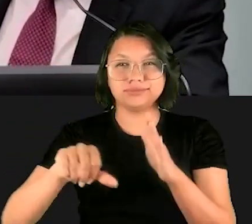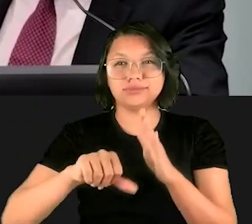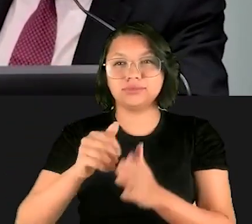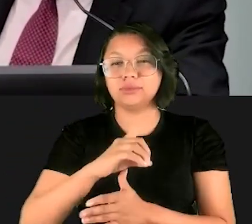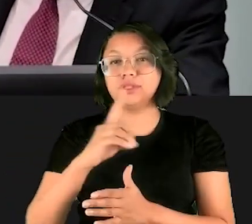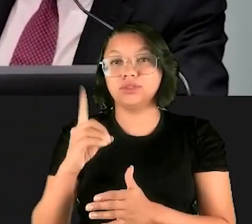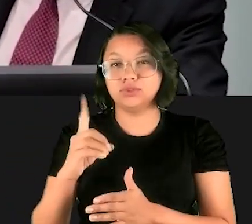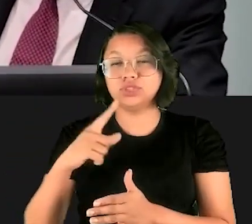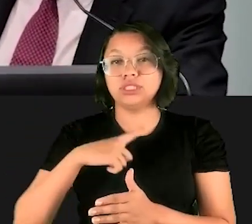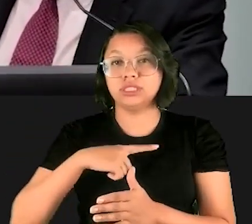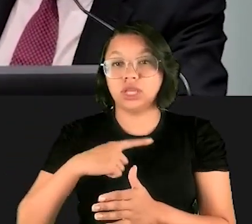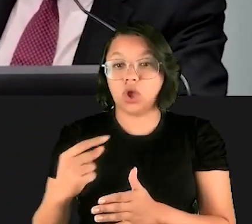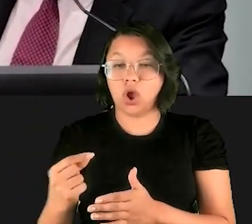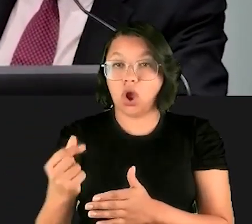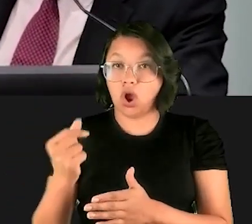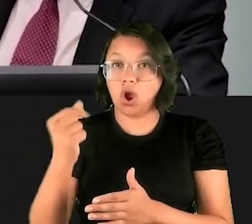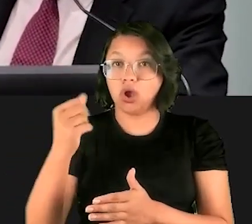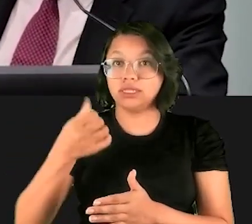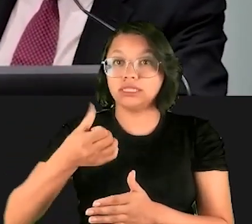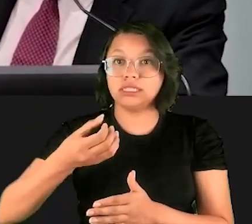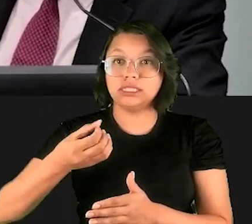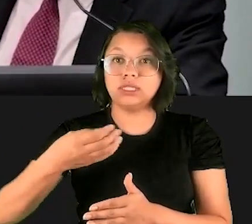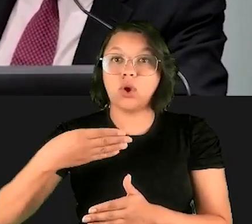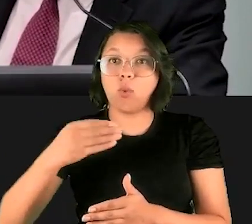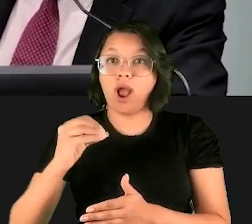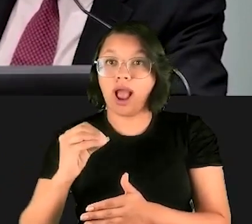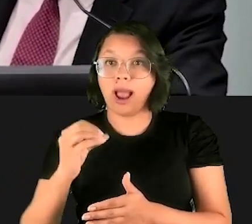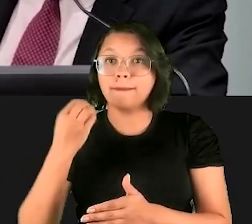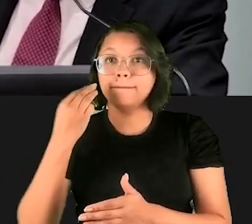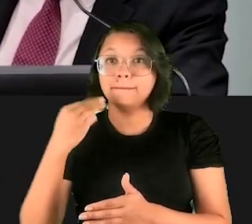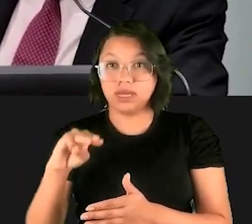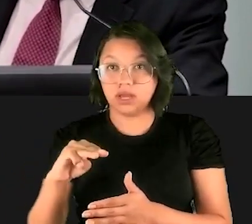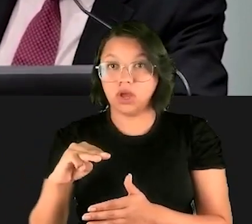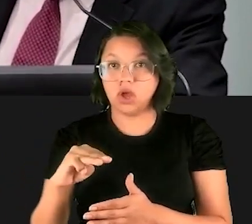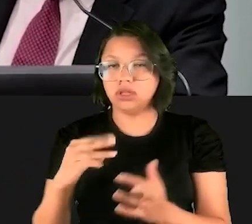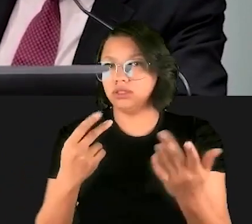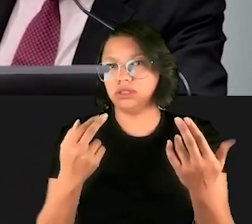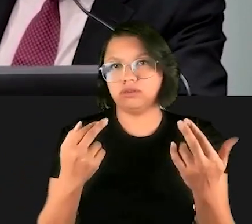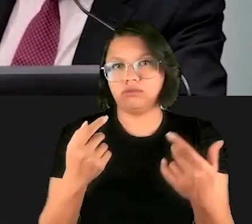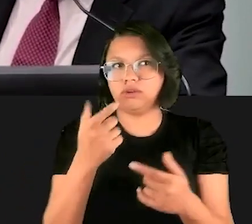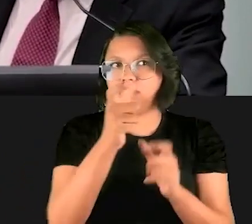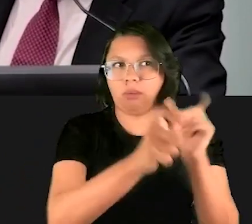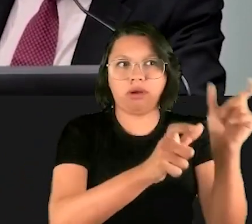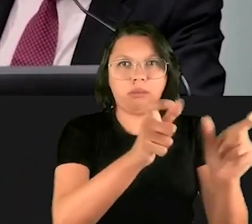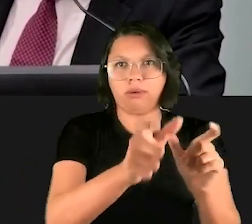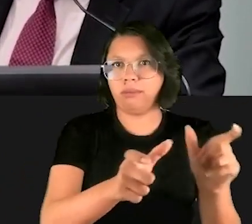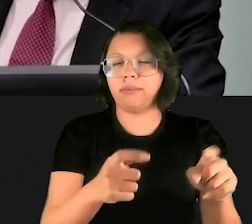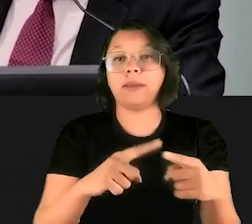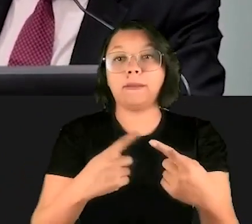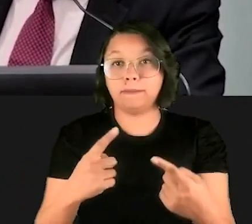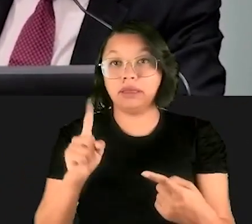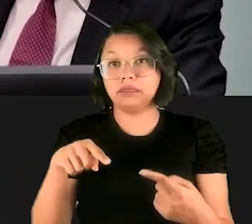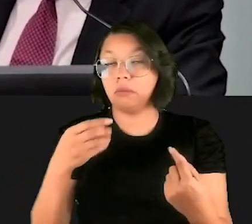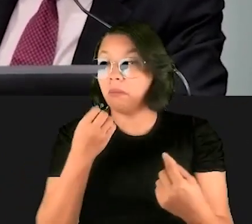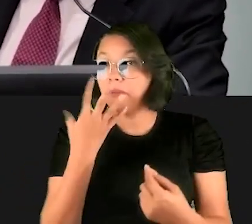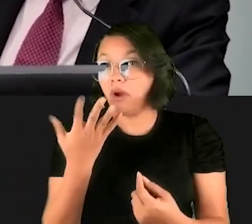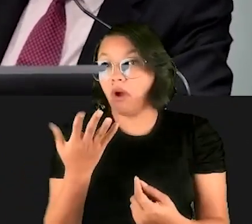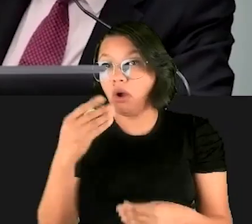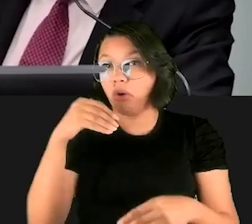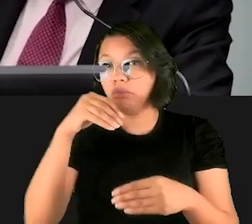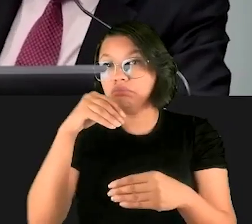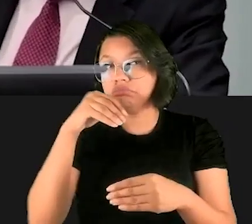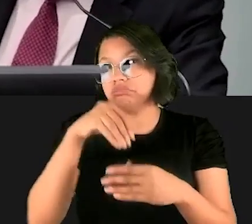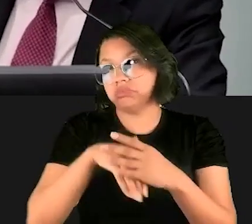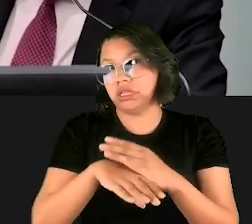E tem um orçamento de 640 milhões, que certamente não é o mesmo orçamento de MD Anderson ou Memória, mas é um orçamento bastante generoso dentro